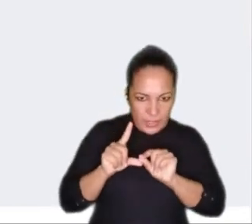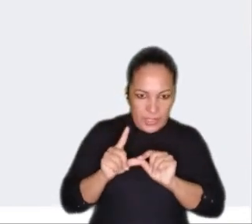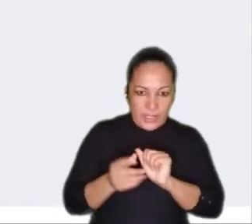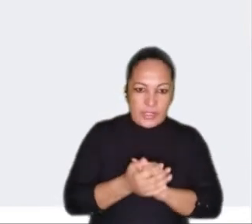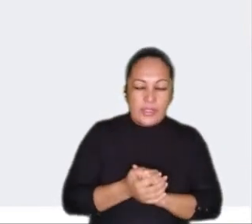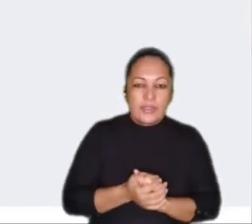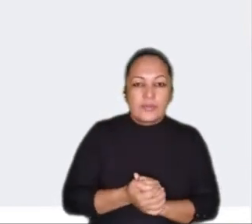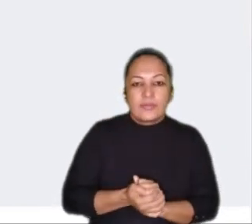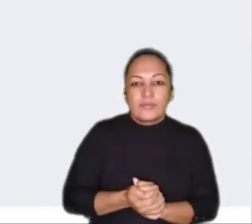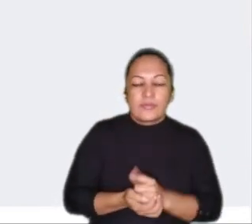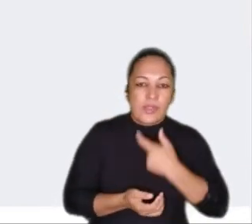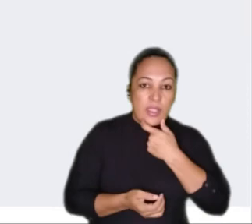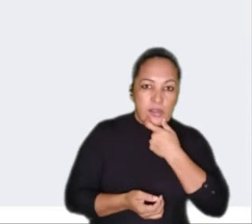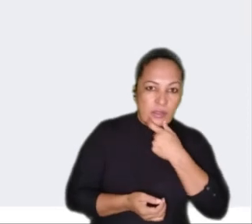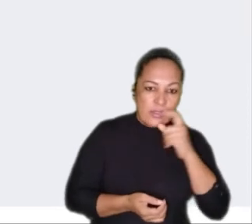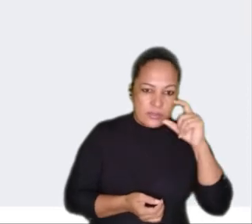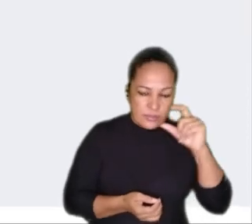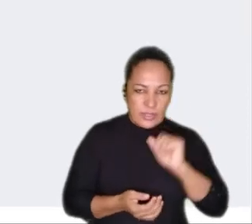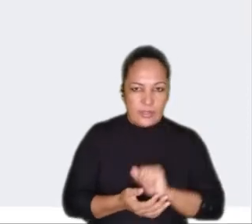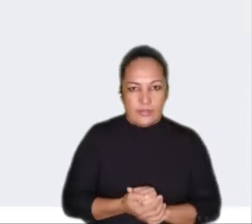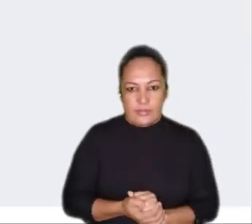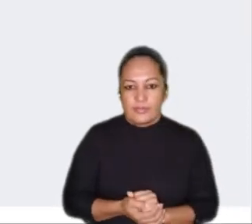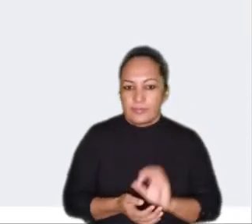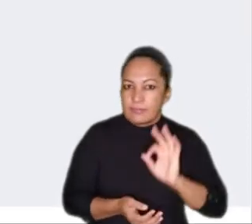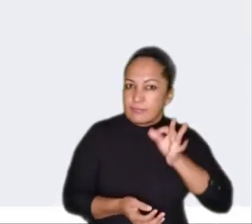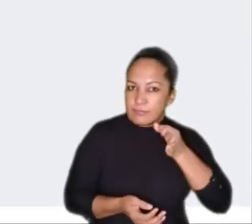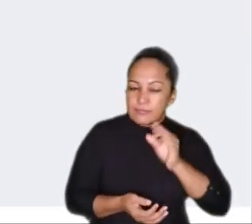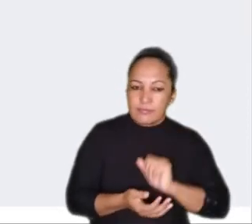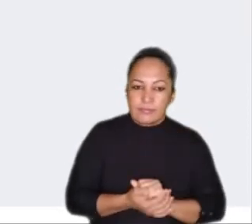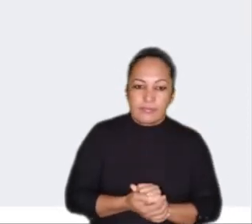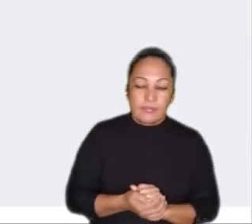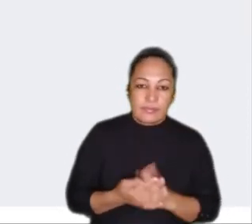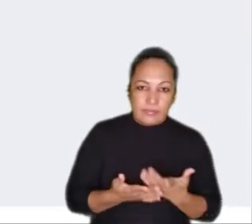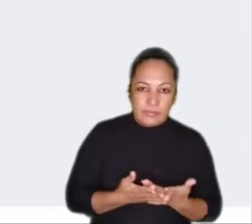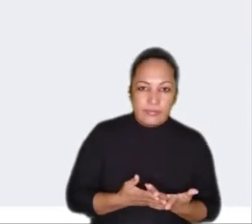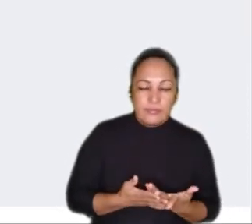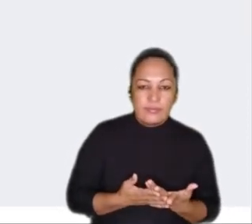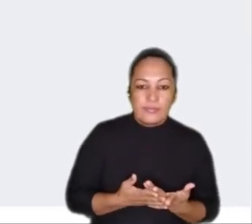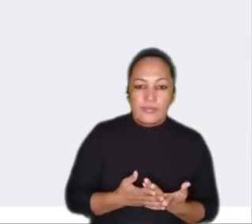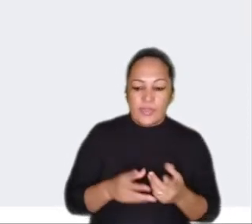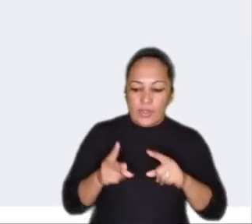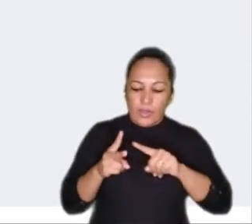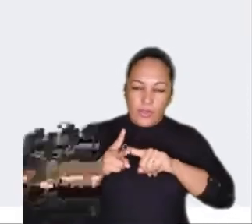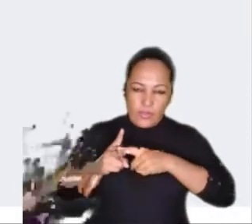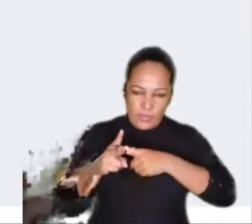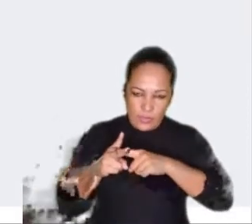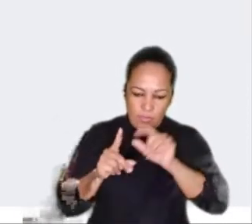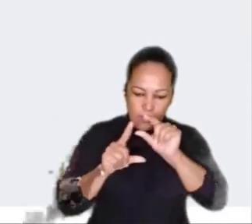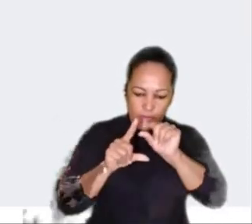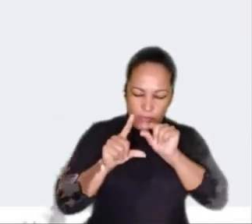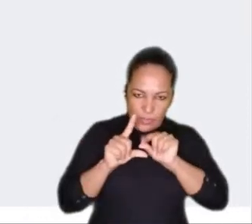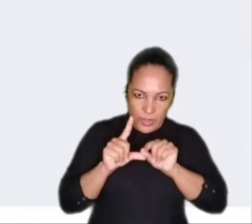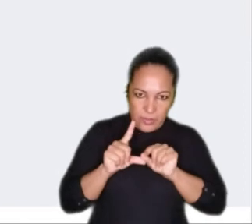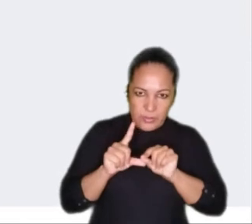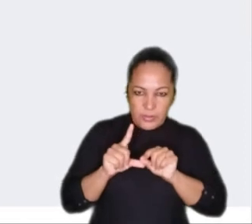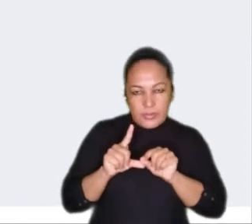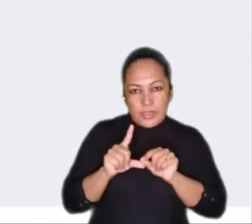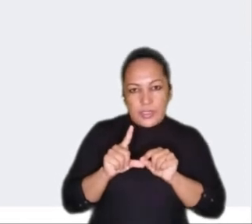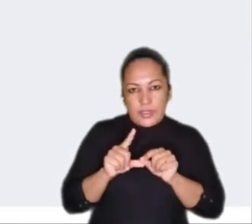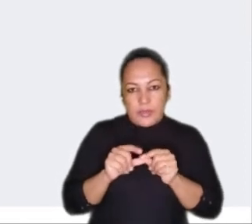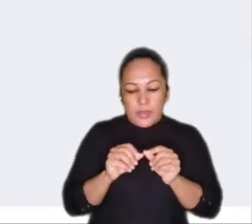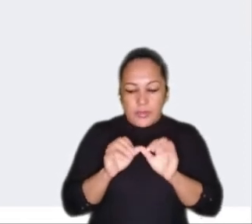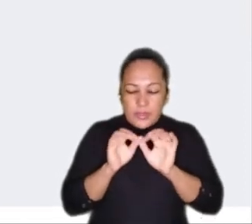Tools em inglês é ferramentas, Carry Tool, tá? Então, aqui, Carry Tool é a ferramenta